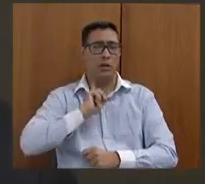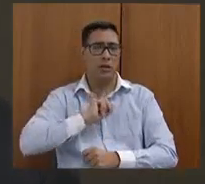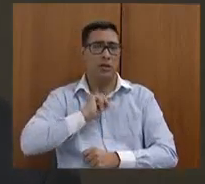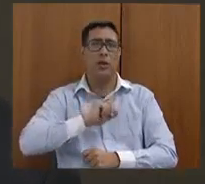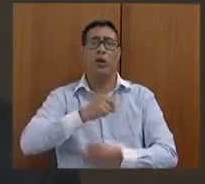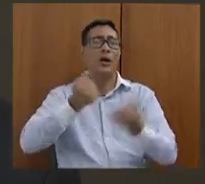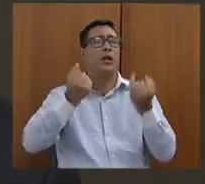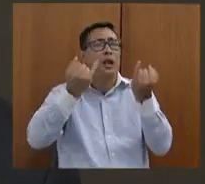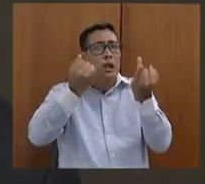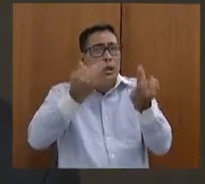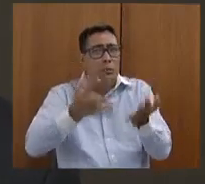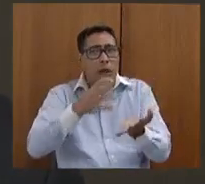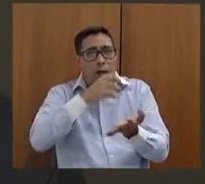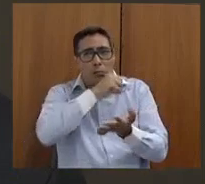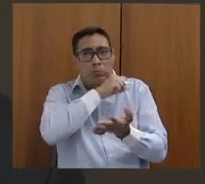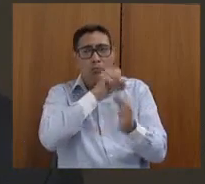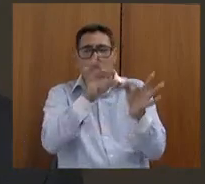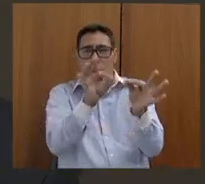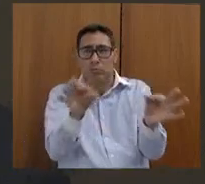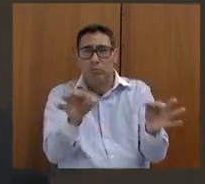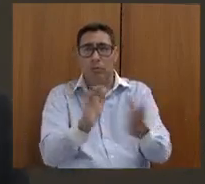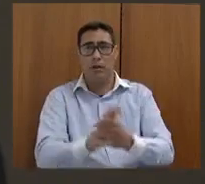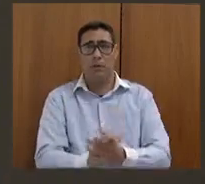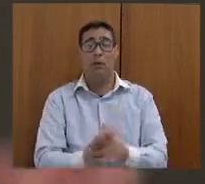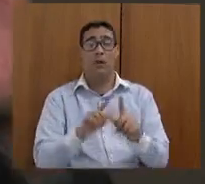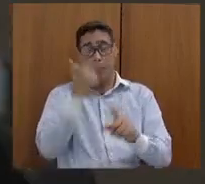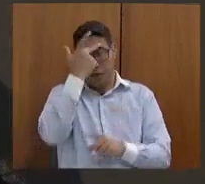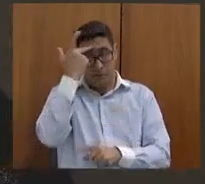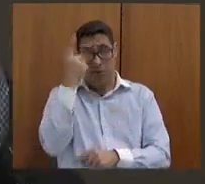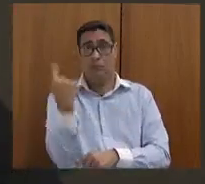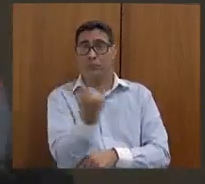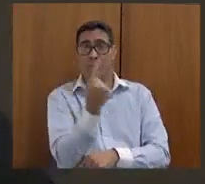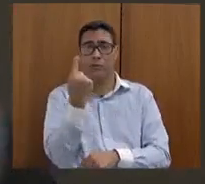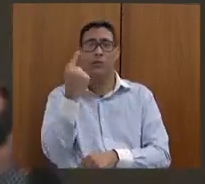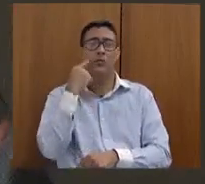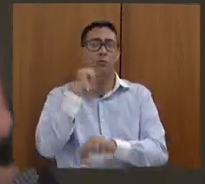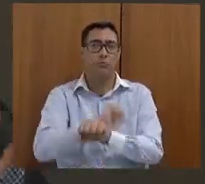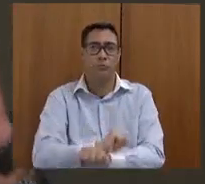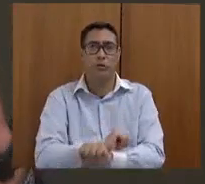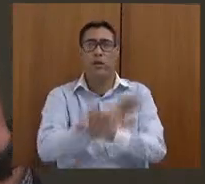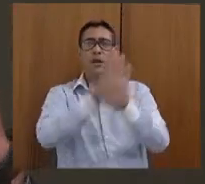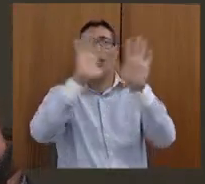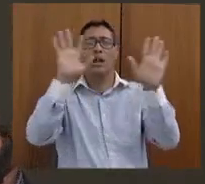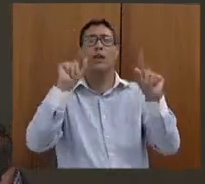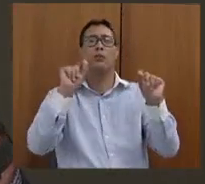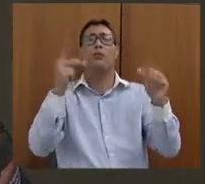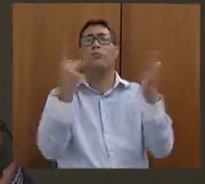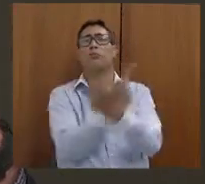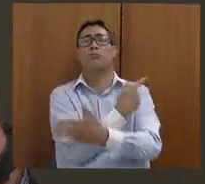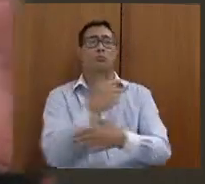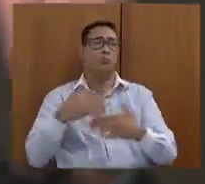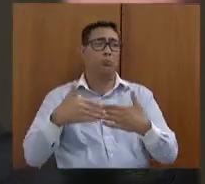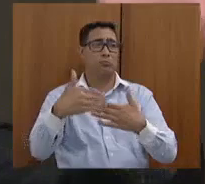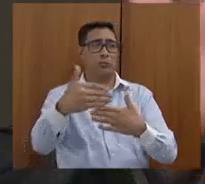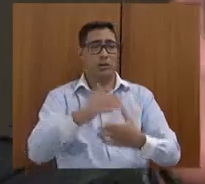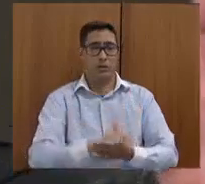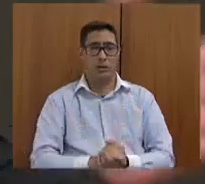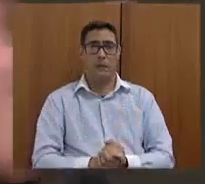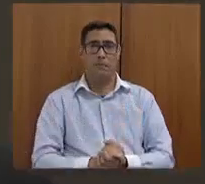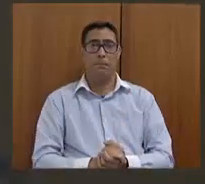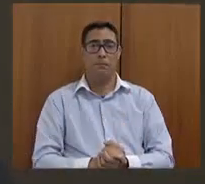forma mais simples né mas as pessoas poderem ter a clareza do que que tá acontecendo então